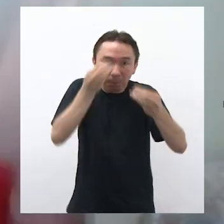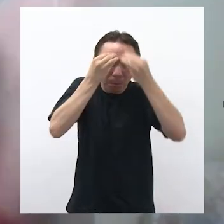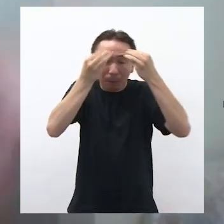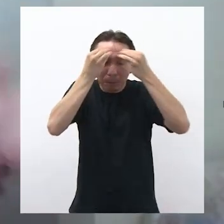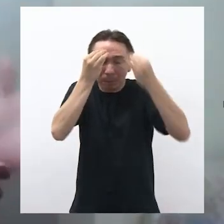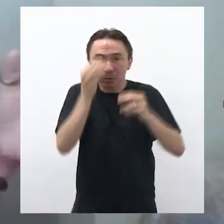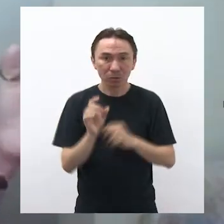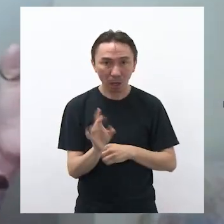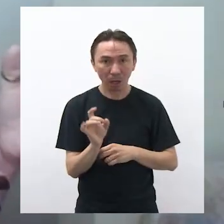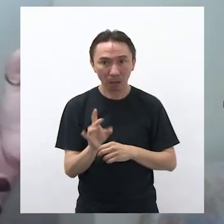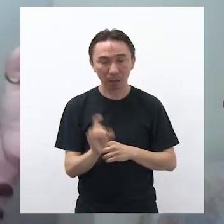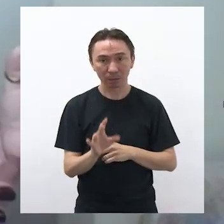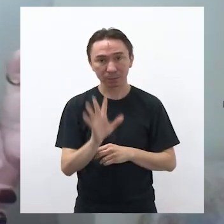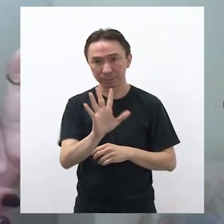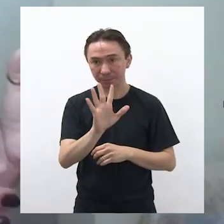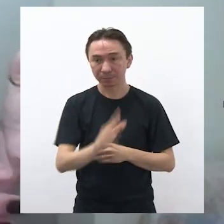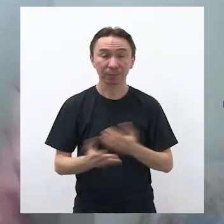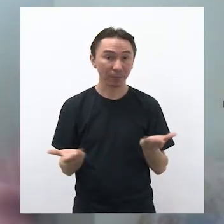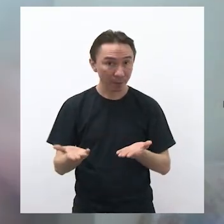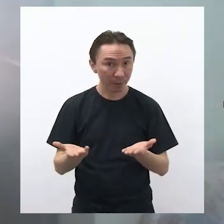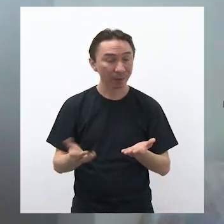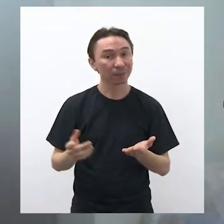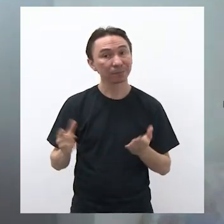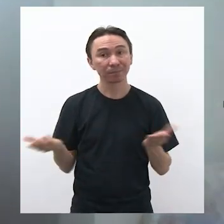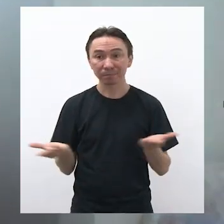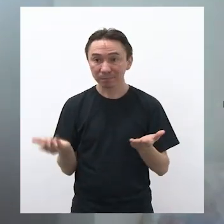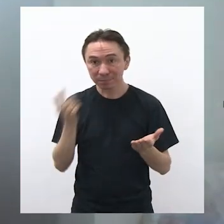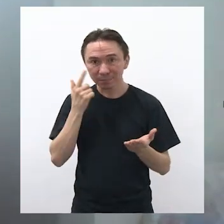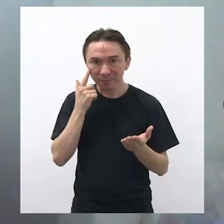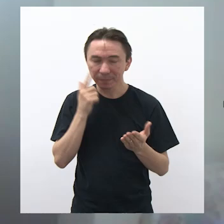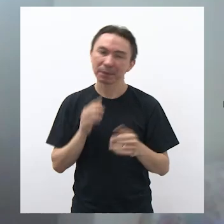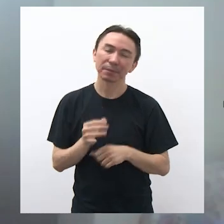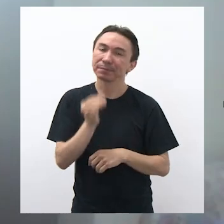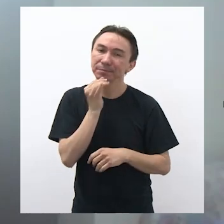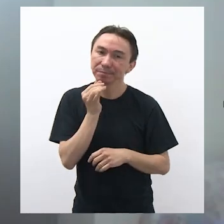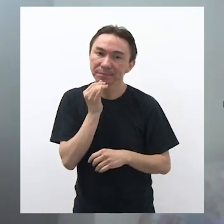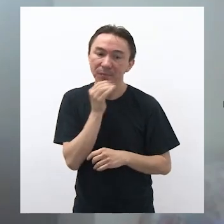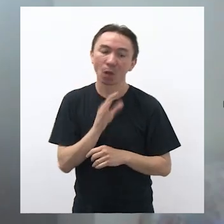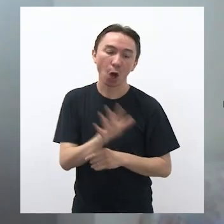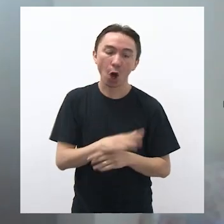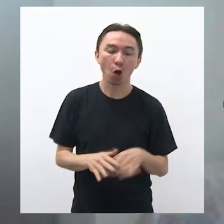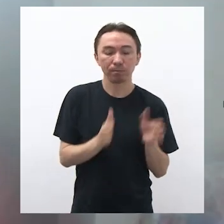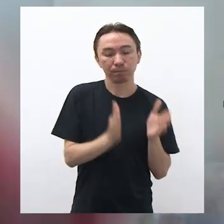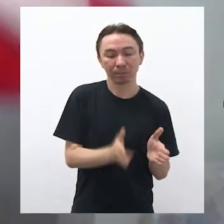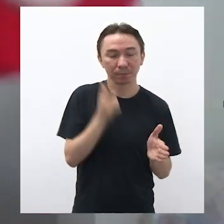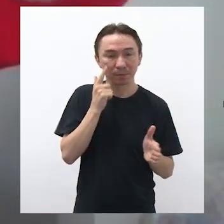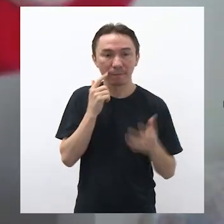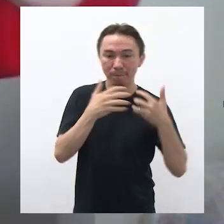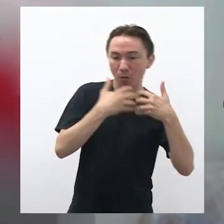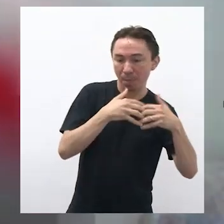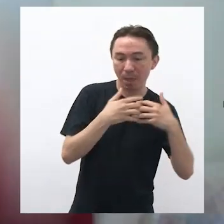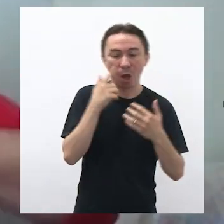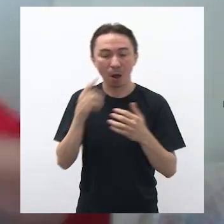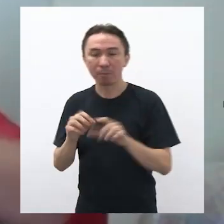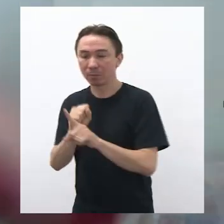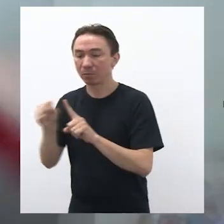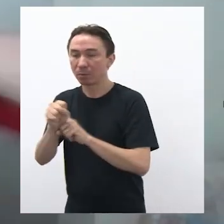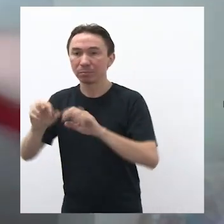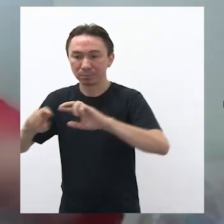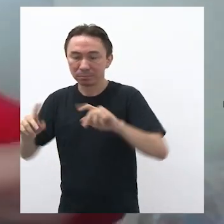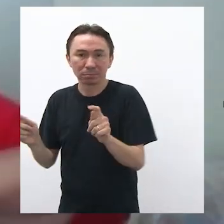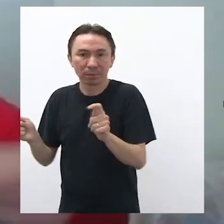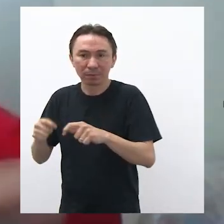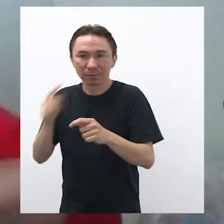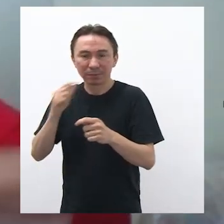aprendizado. Agora é hora de aprender socioemocional. Agora é hora de aprender o cognitivo. Não! Isso acontece junto.